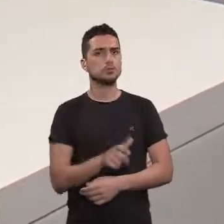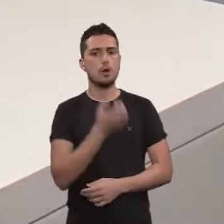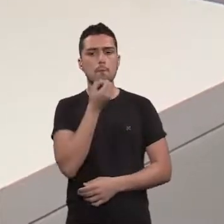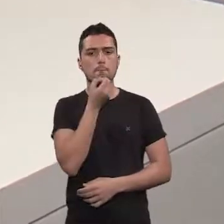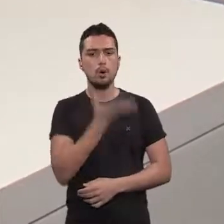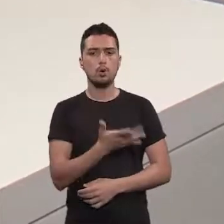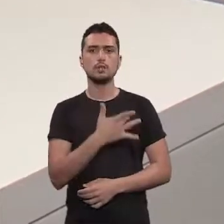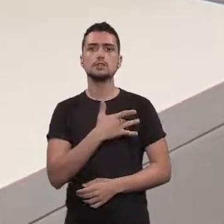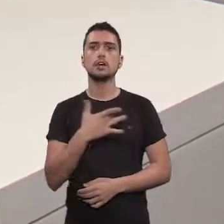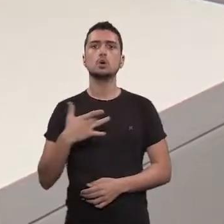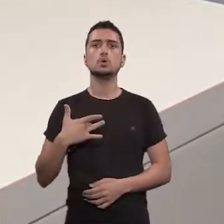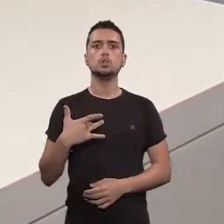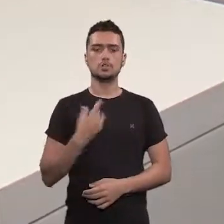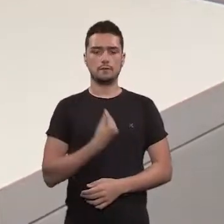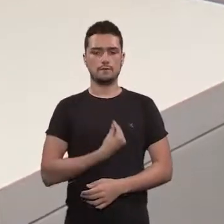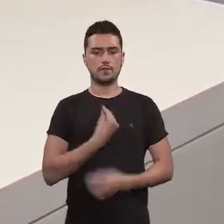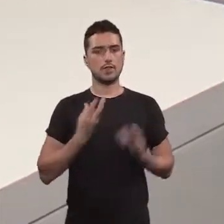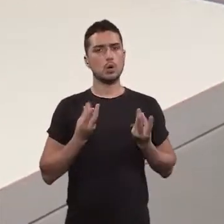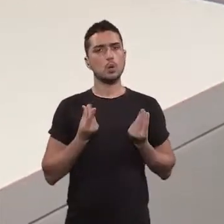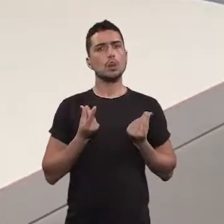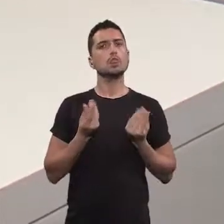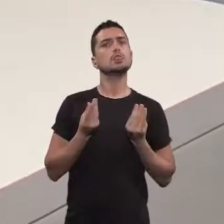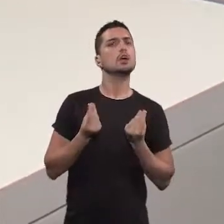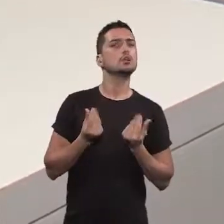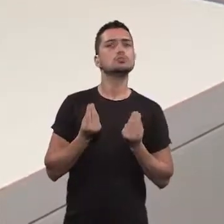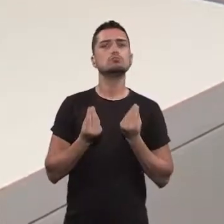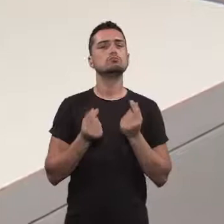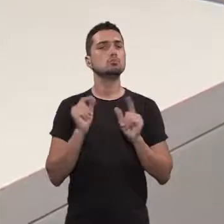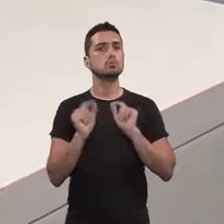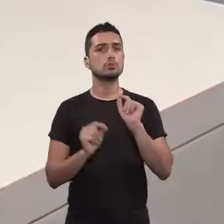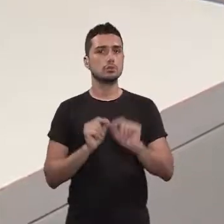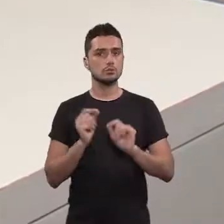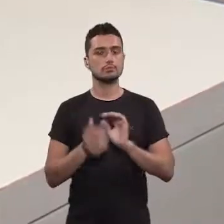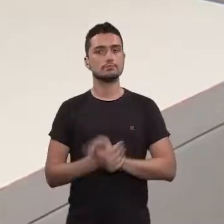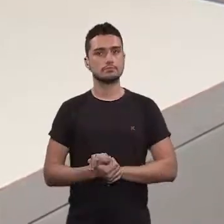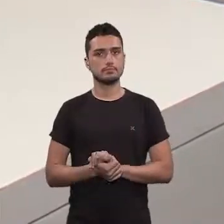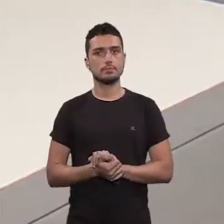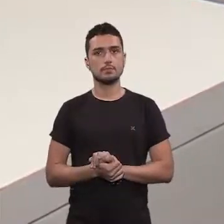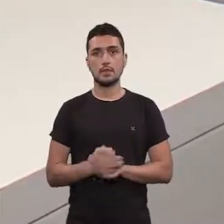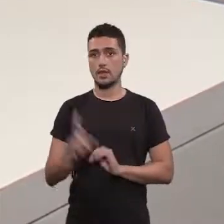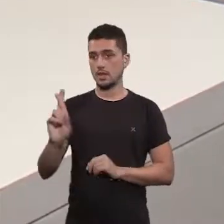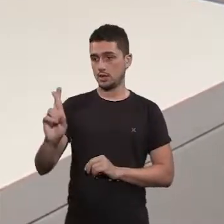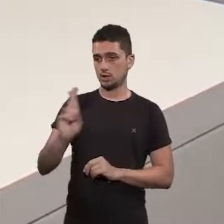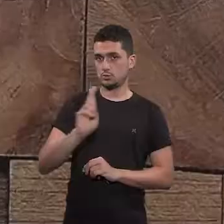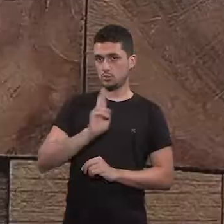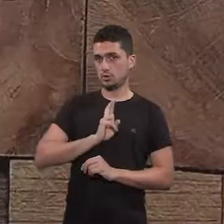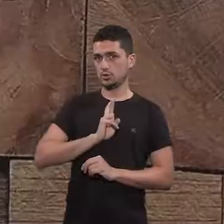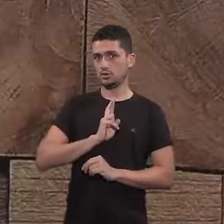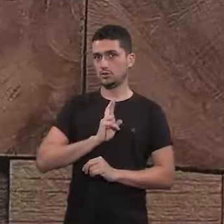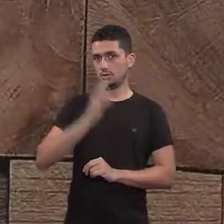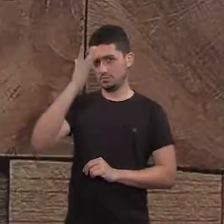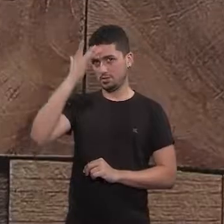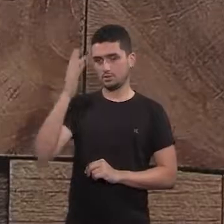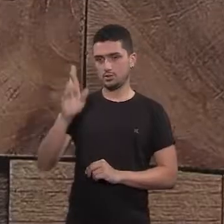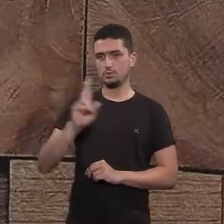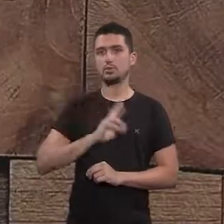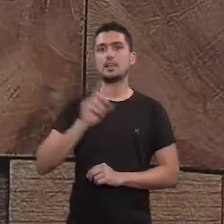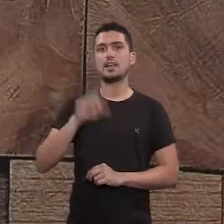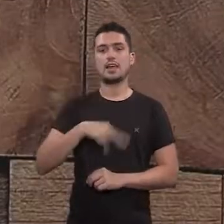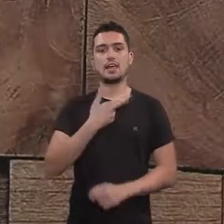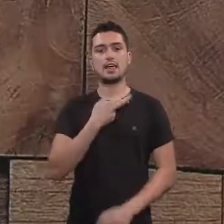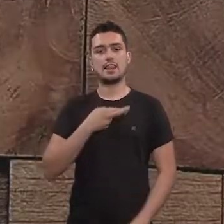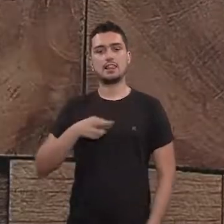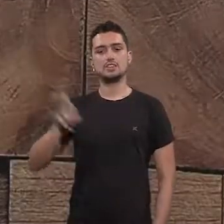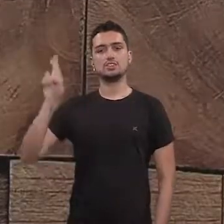dá qualidade de vida? O que dá bem-estar às pessoas? E uma das perguntas, uma das respostas foram a